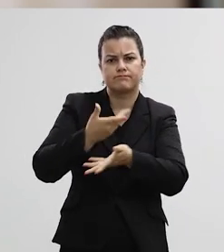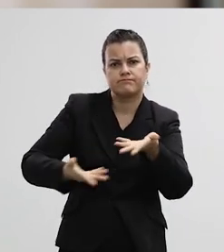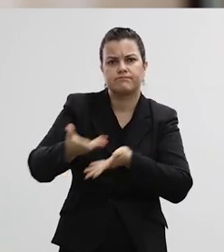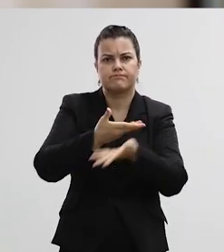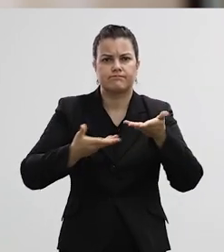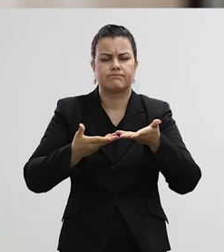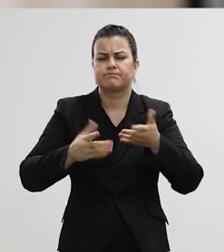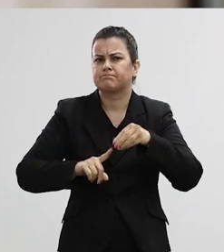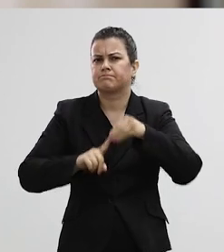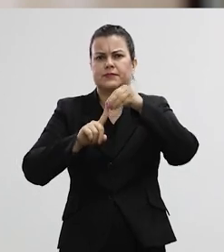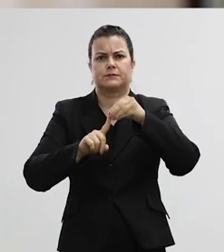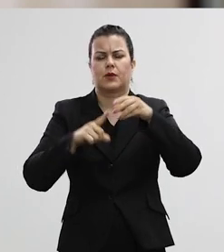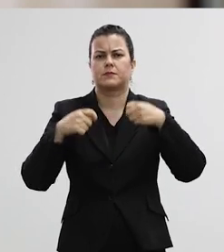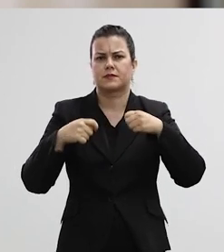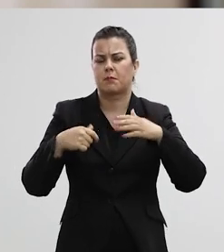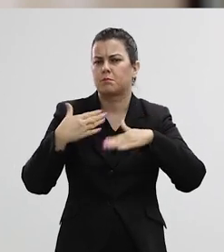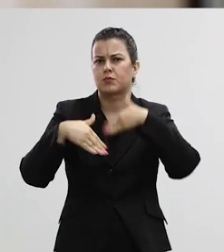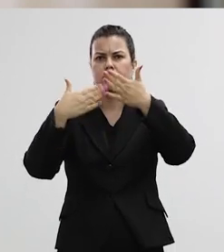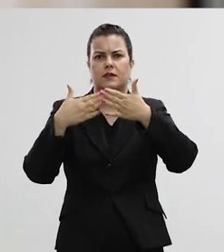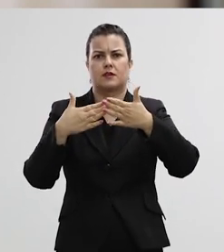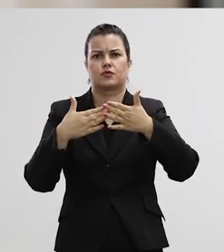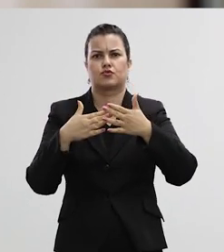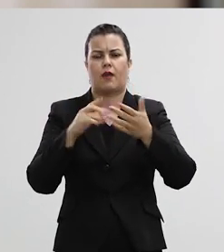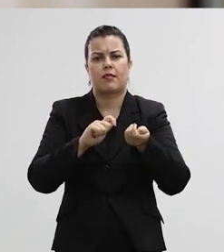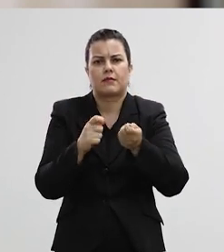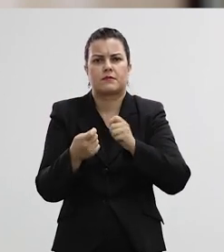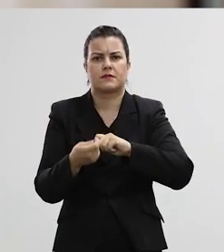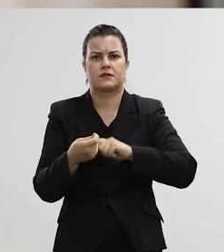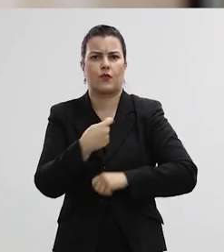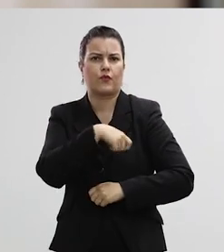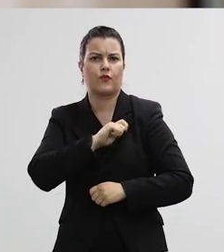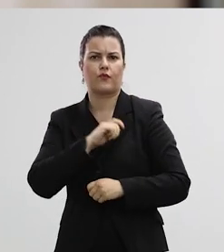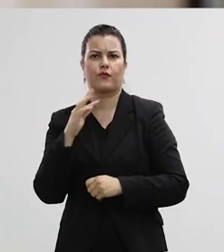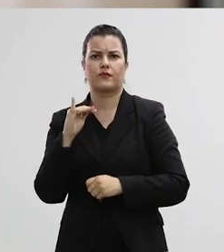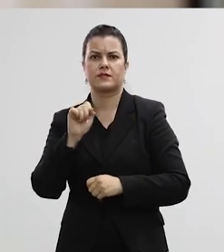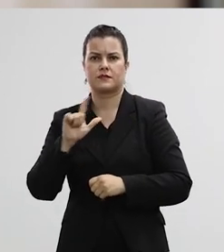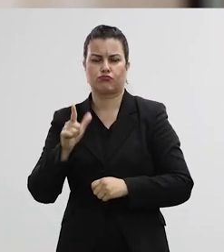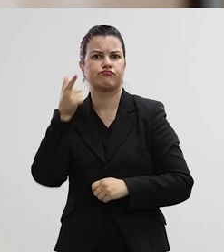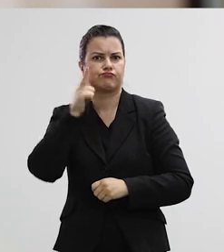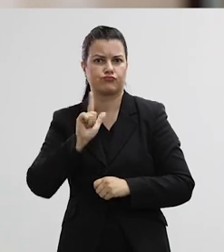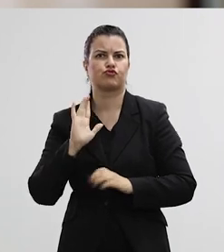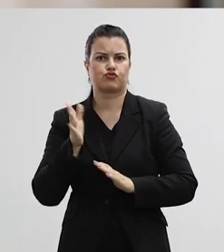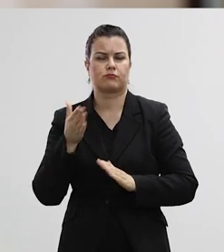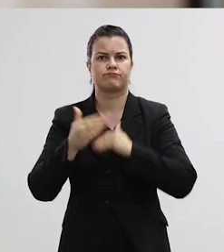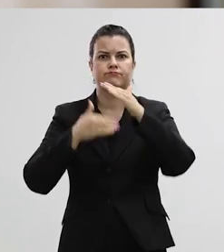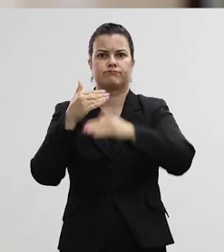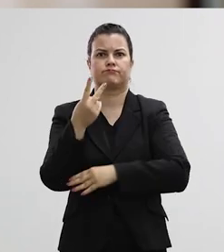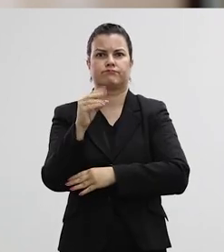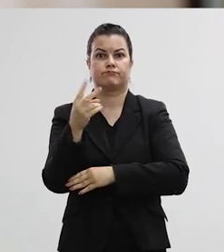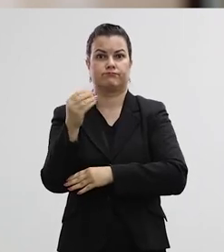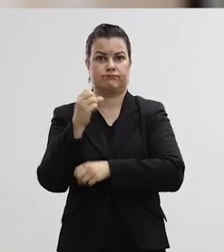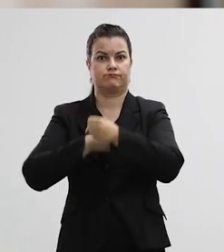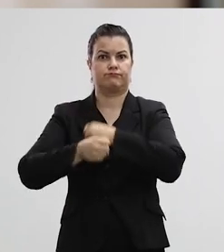uma das principais frentes do processo de ajuste fiscal do Governo do Estado acumulou resultados expressivos em